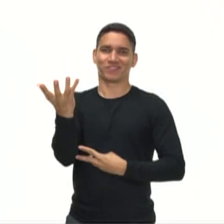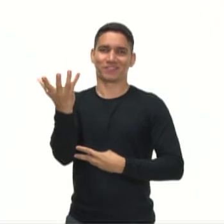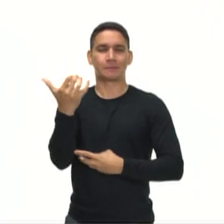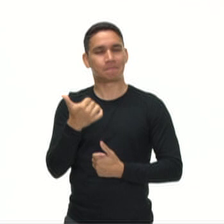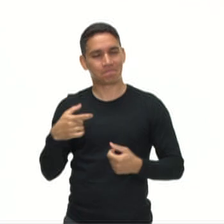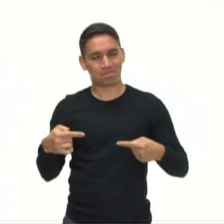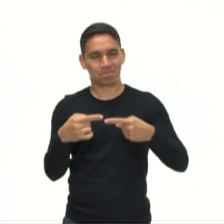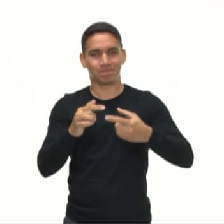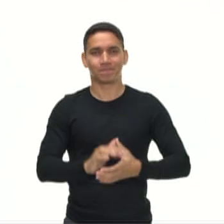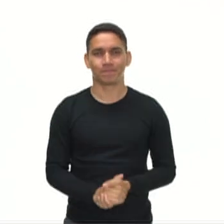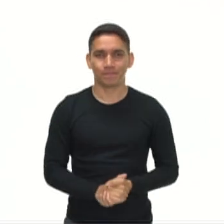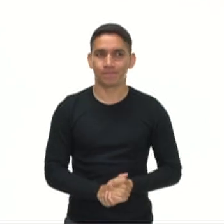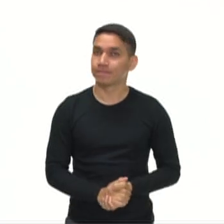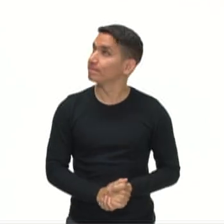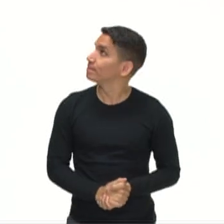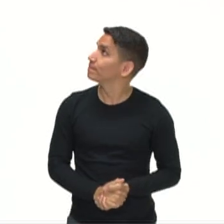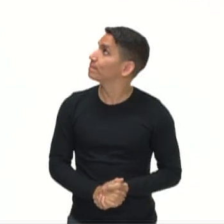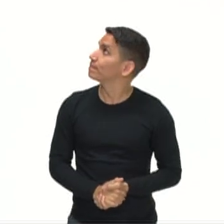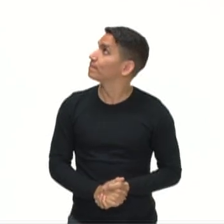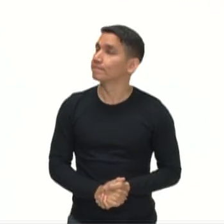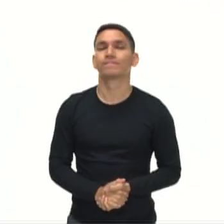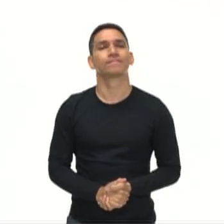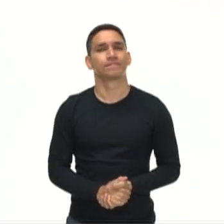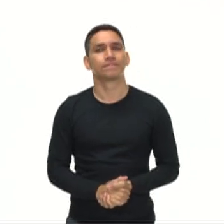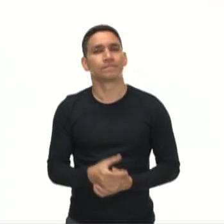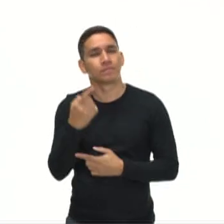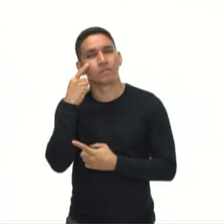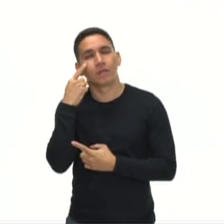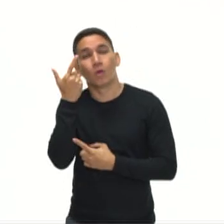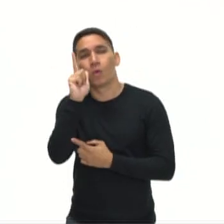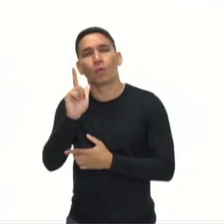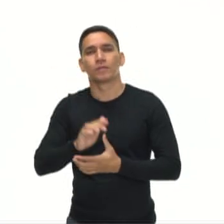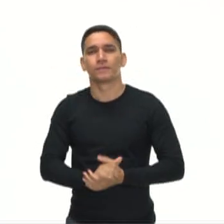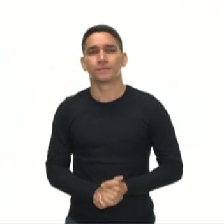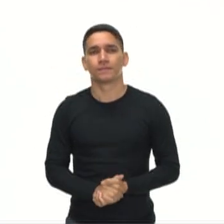esperava. Beleza, gente? Vamos lá para a próxima questão.